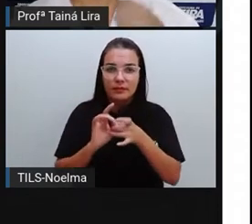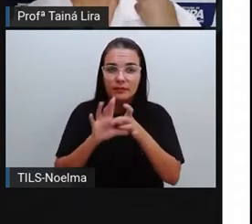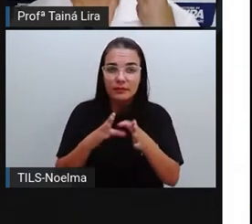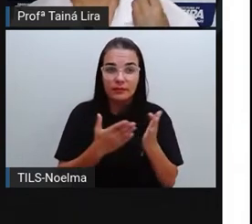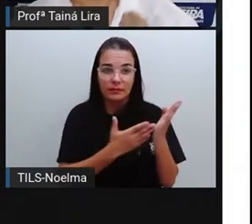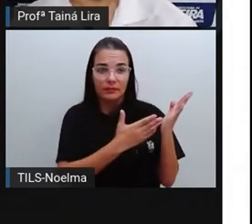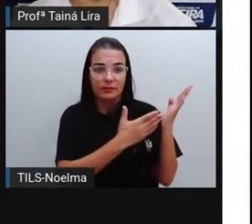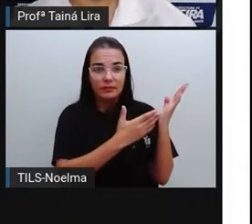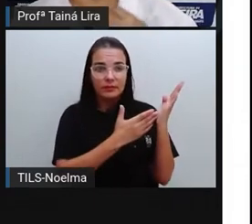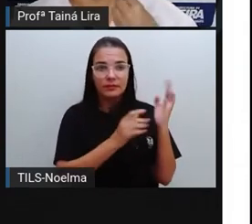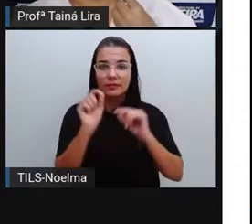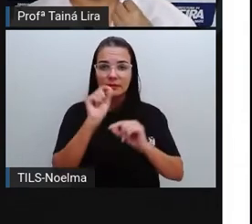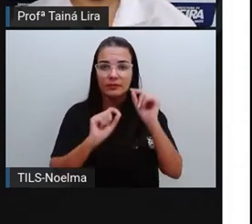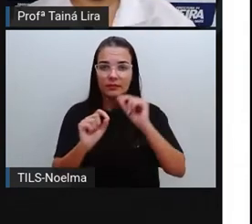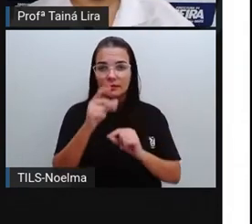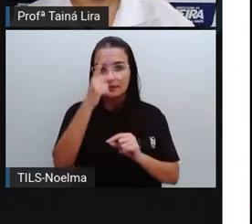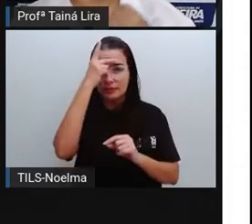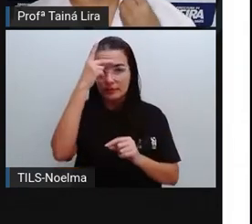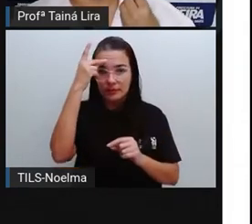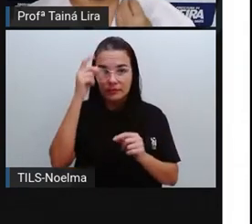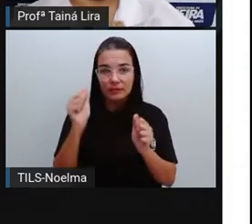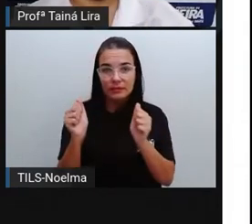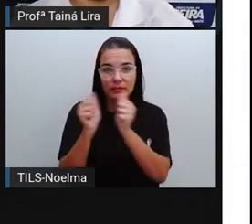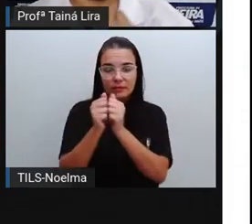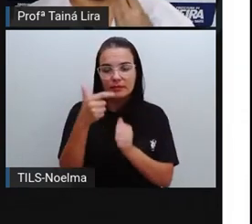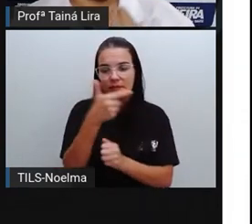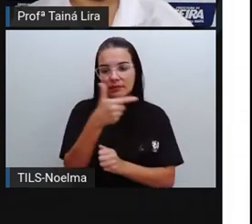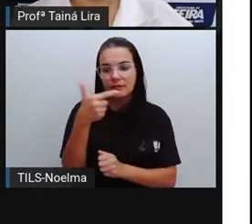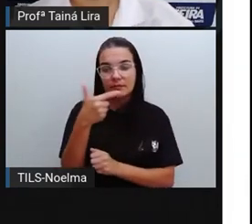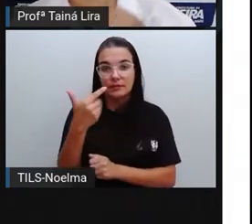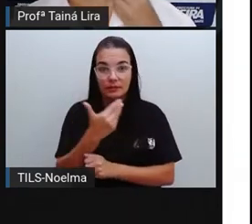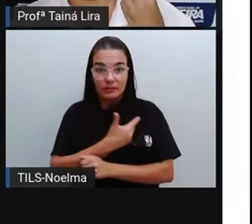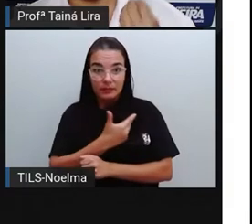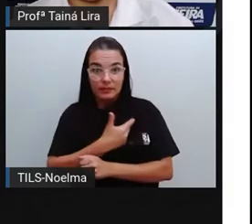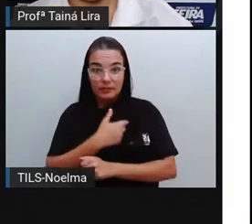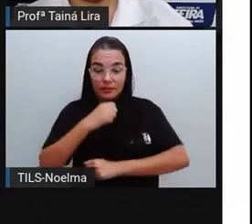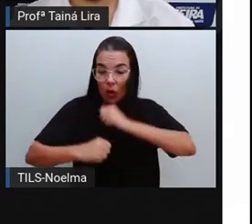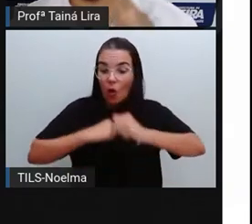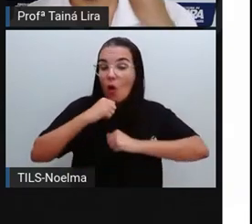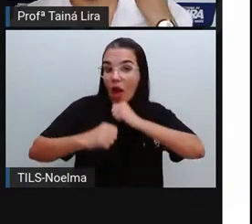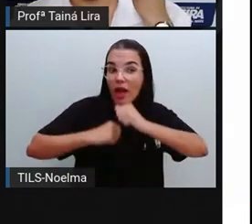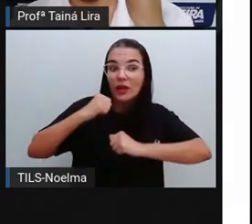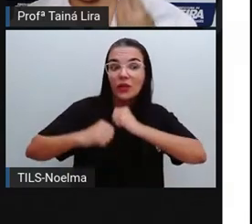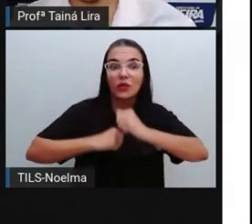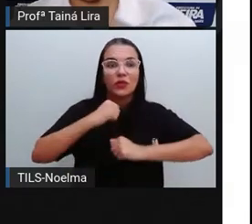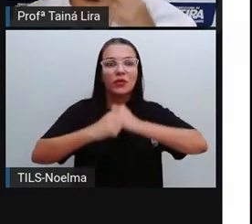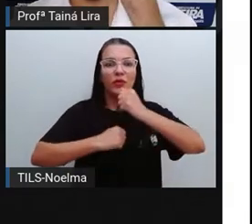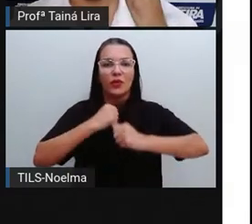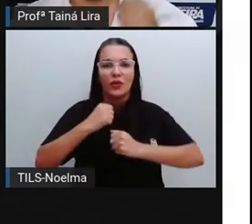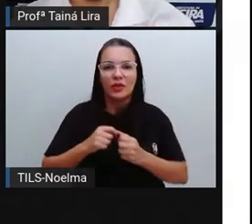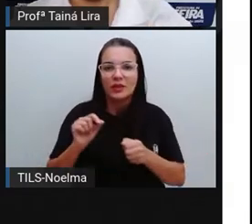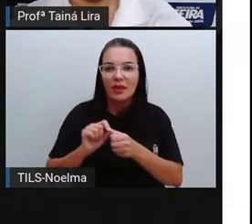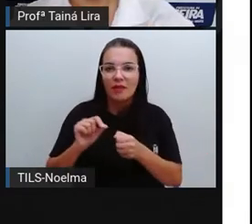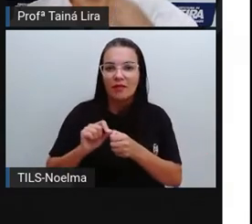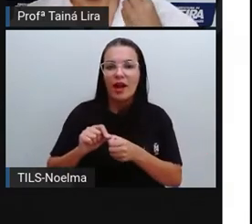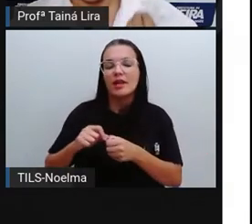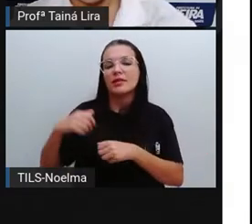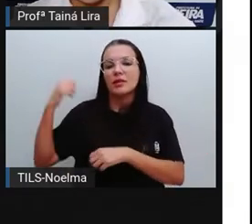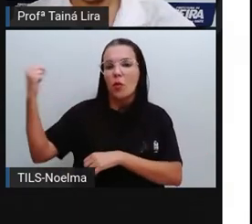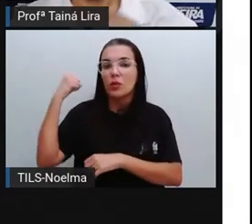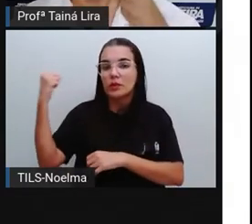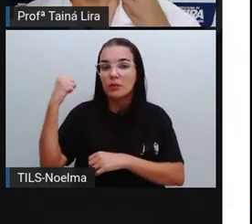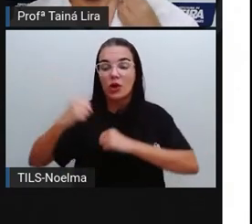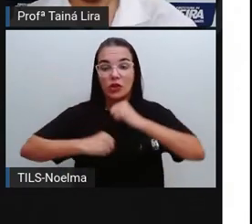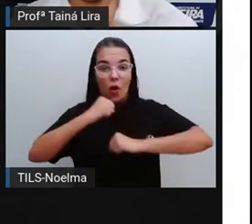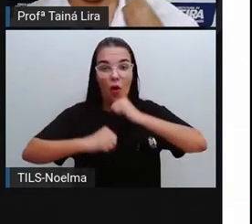né? Esse vídeo foi feito com a participação de 22 amigos que são corredores, tá? Eles praticam aí esse